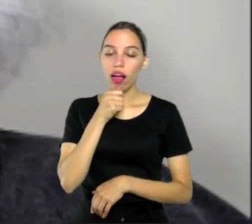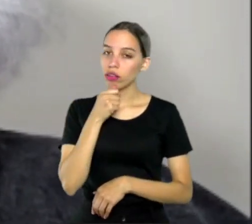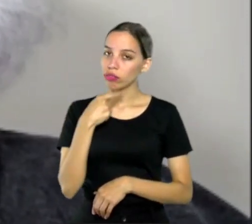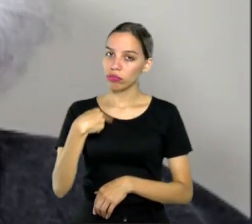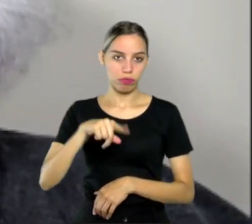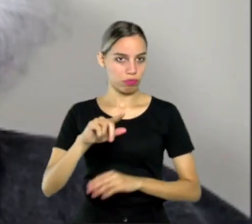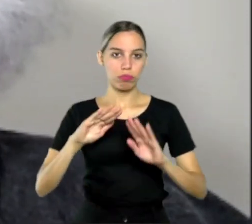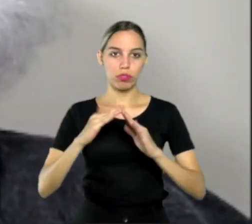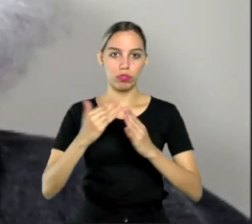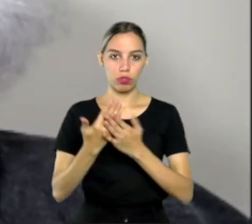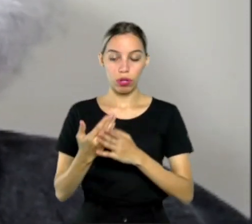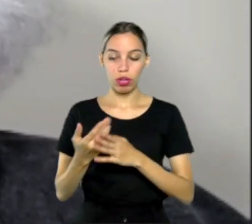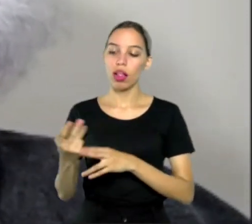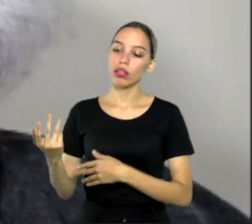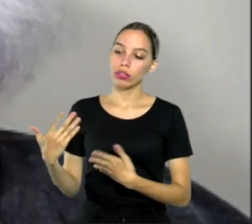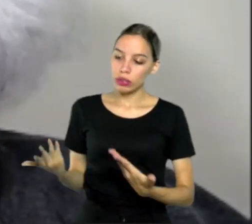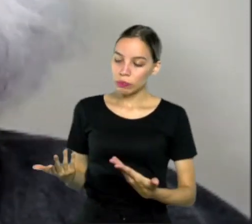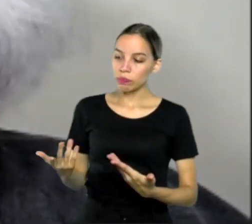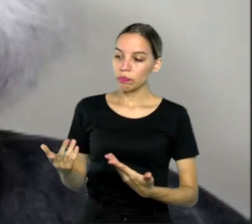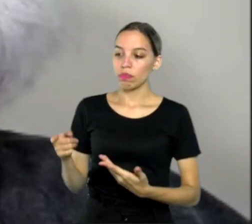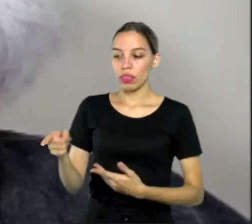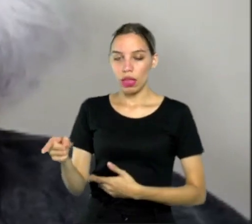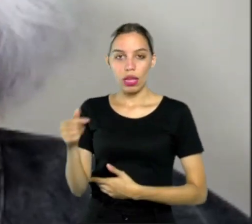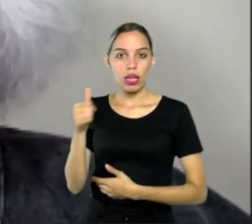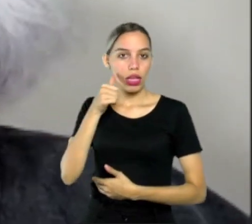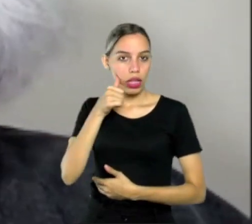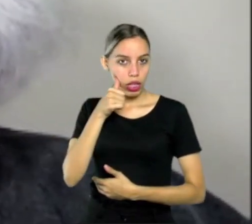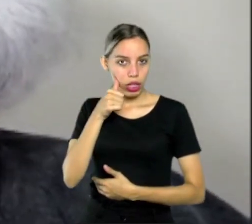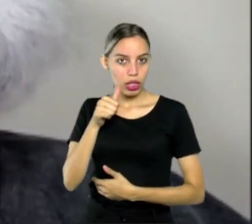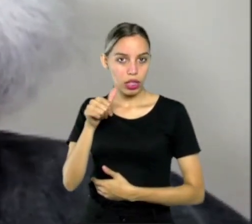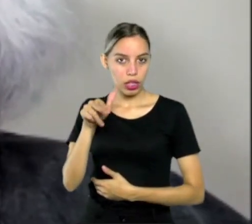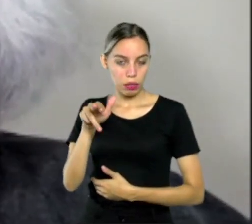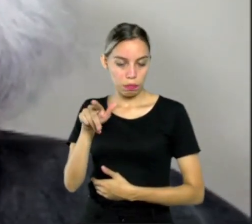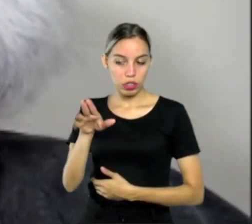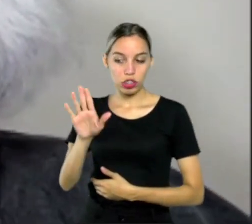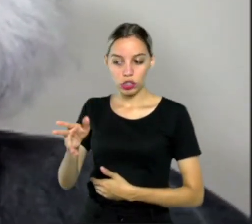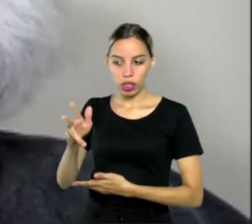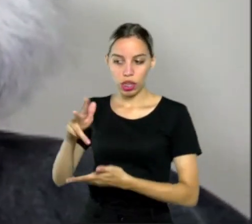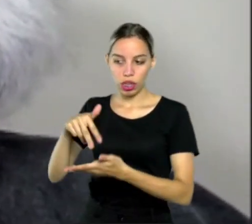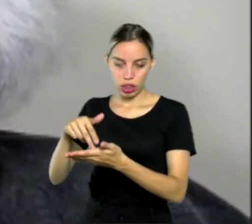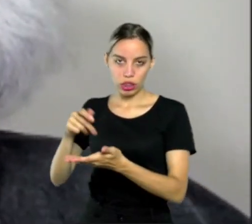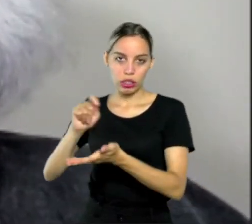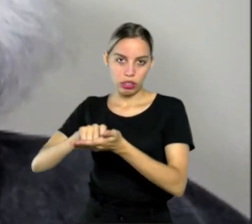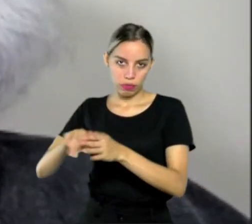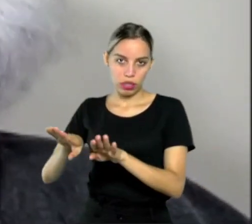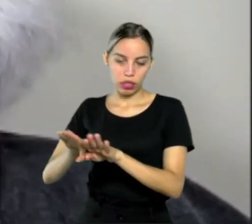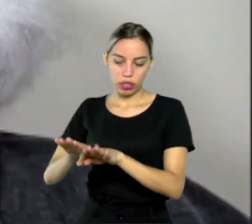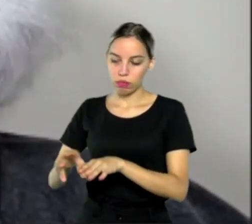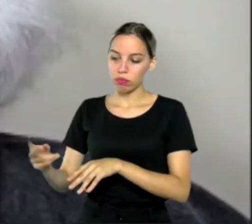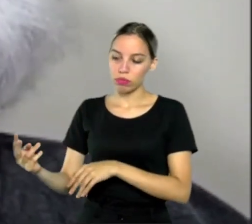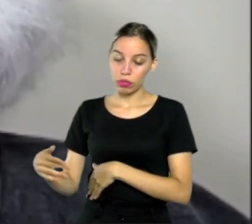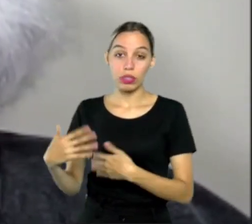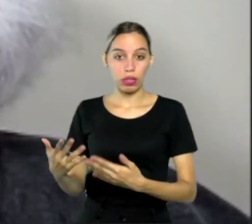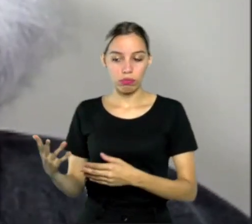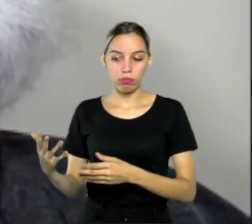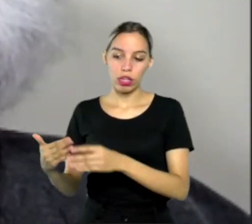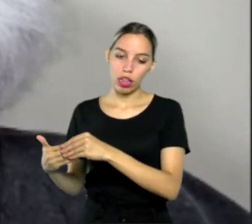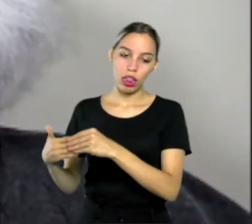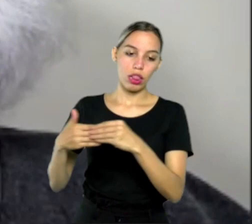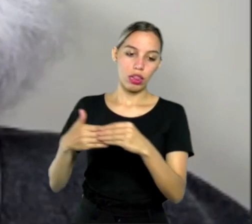né? Sabia, lia. A minha filha mais velha, aconteceu isso com ela também, né? Eu lia tudo aos 5